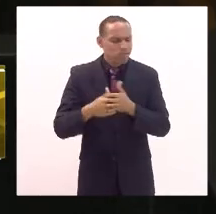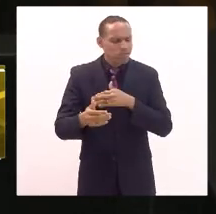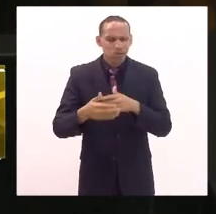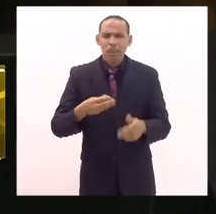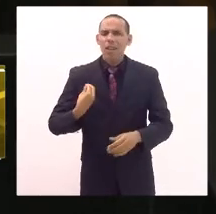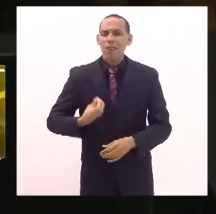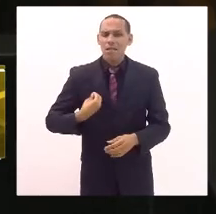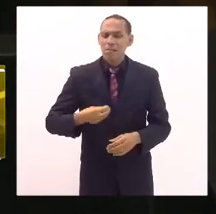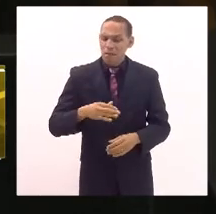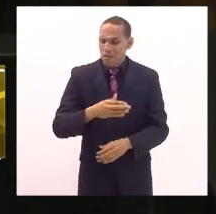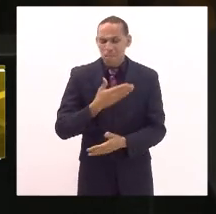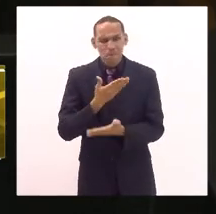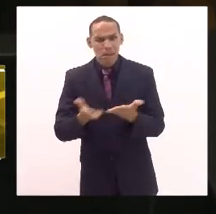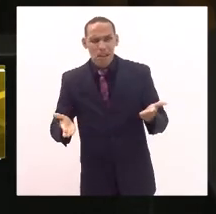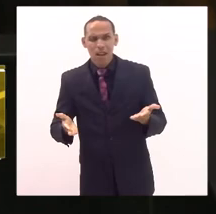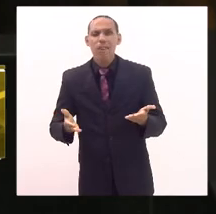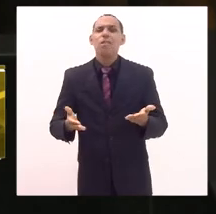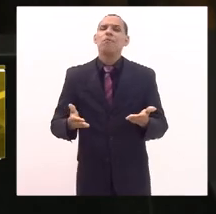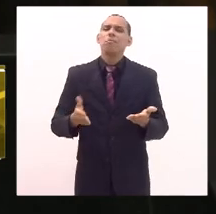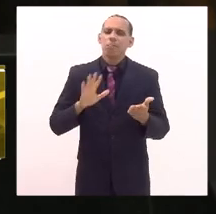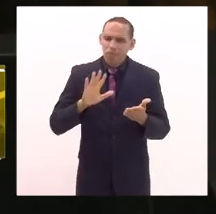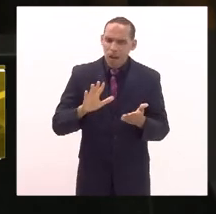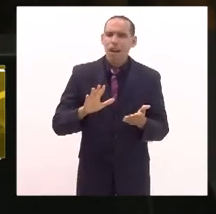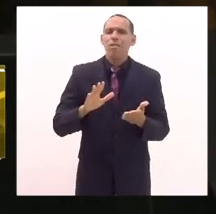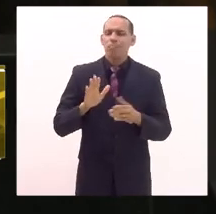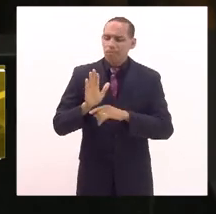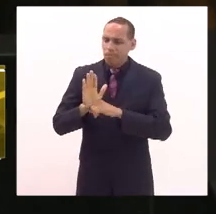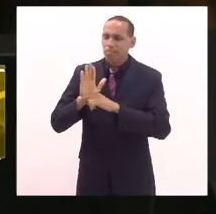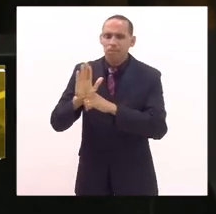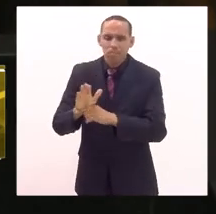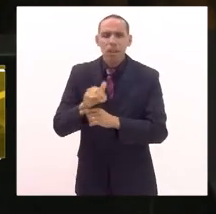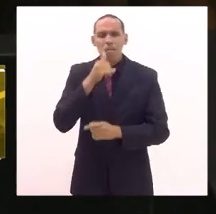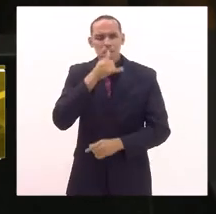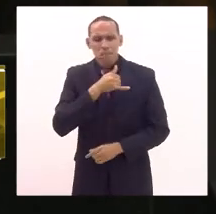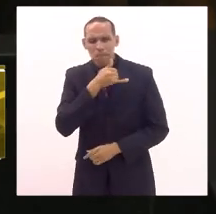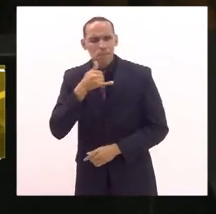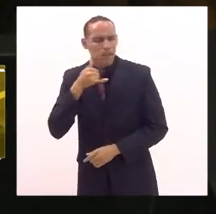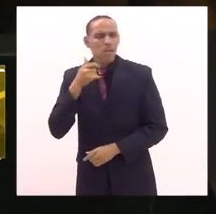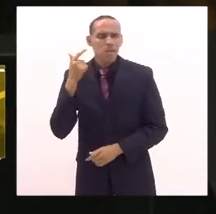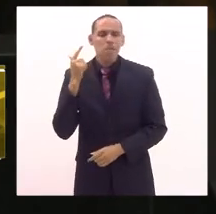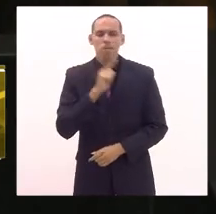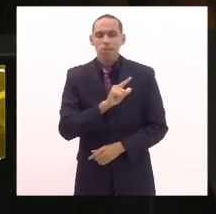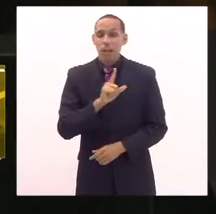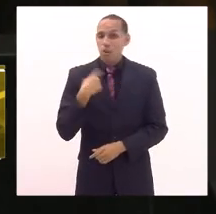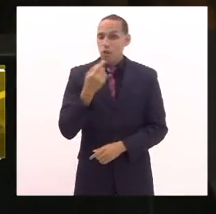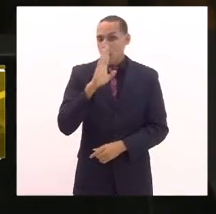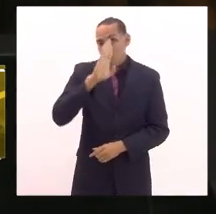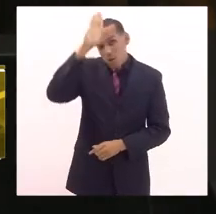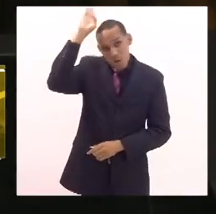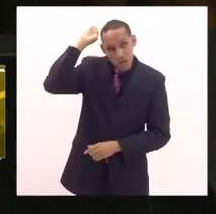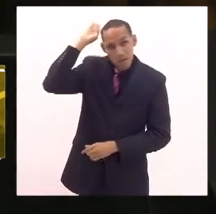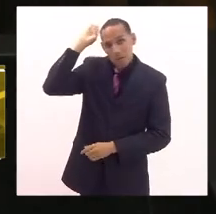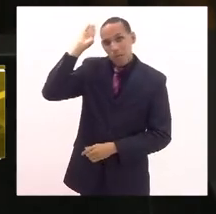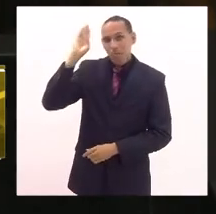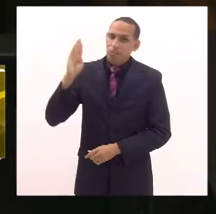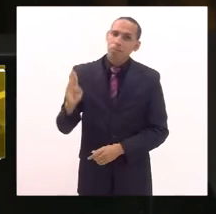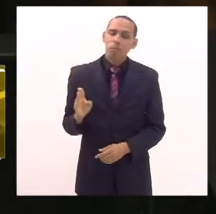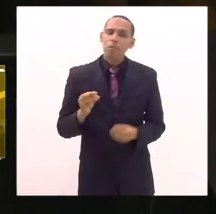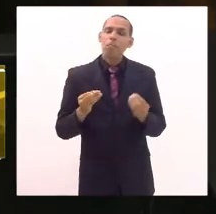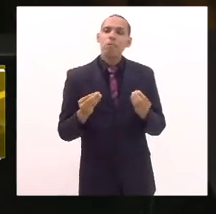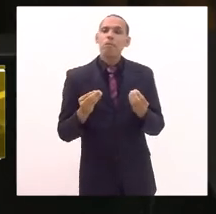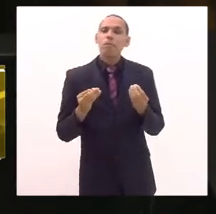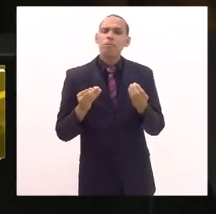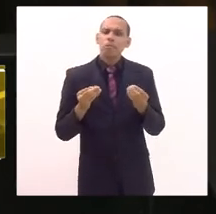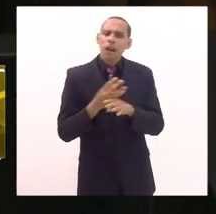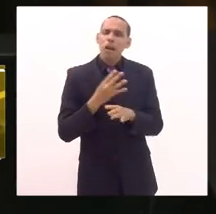vida. Também é sabido que nós, bombeiros, em nossa essência, somos preparados para suportar